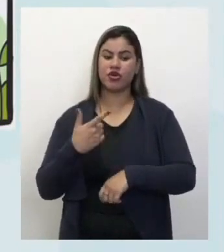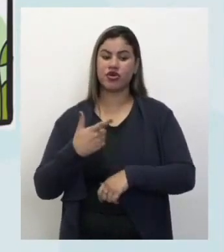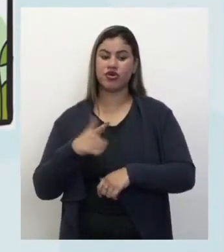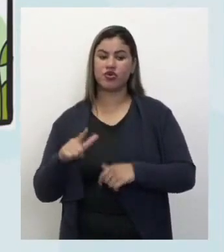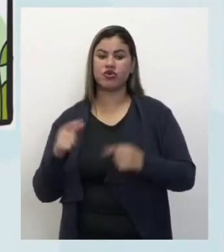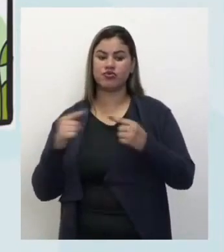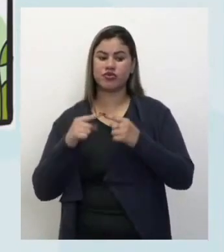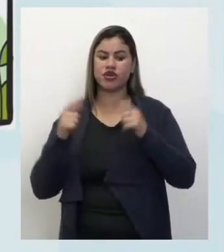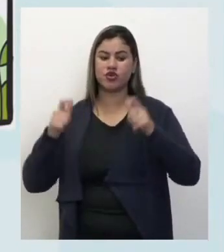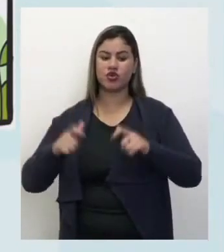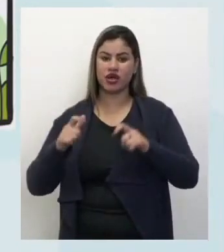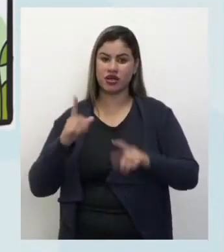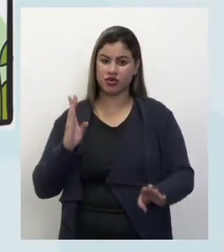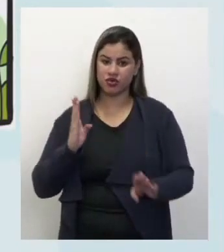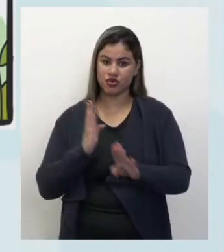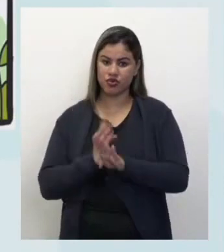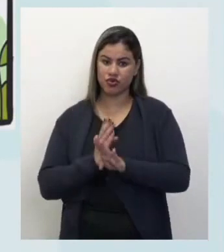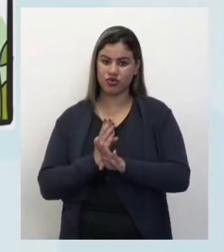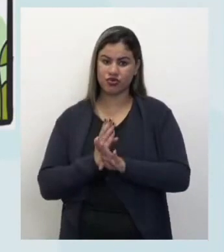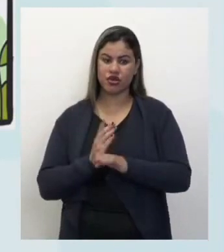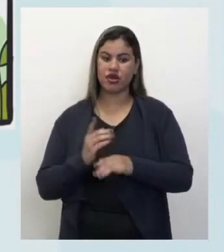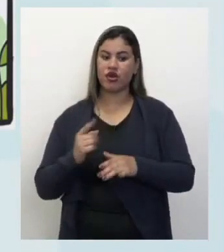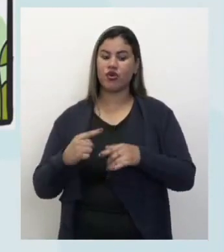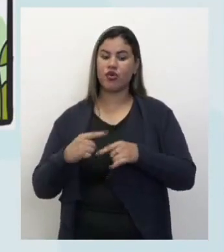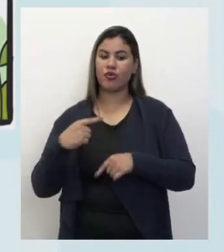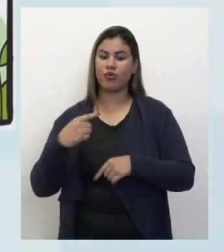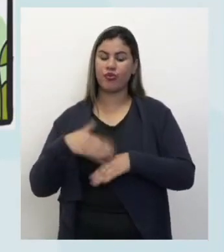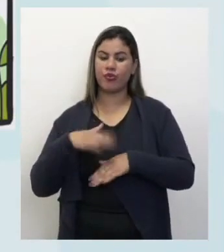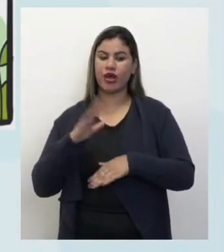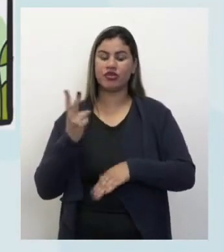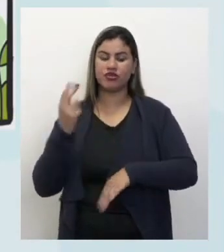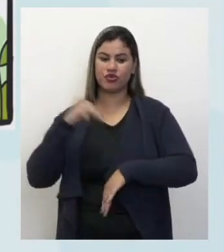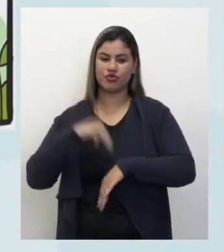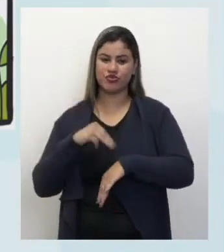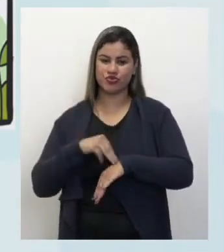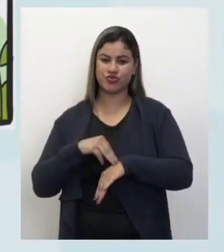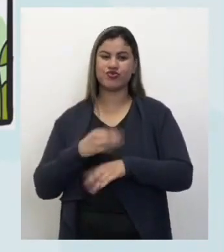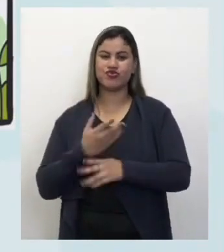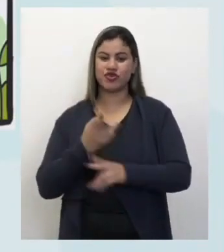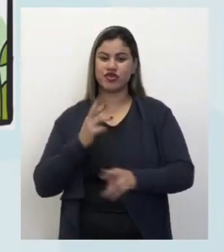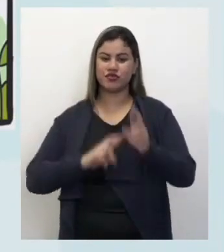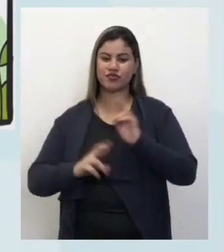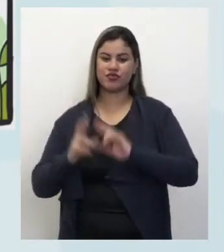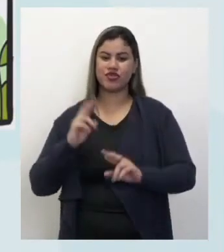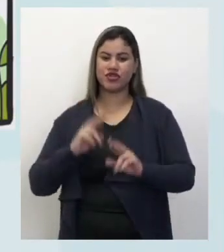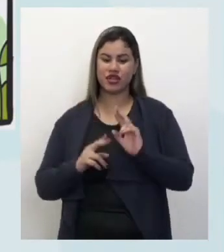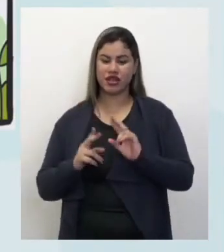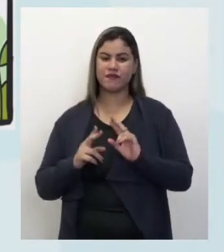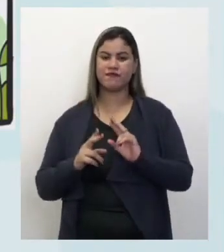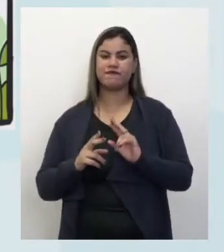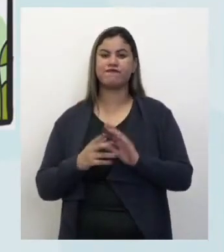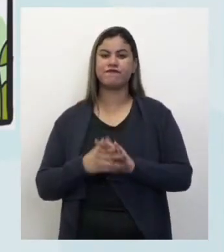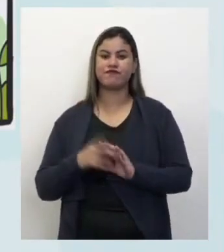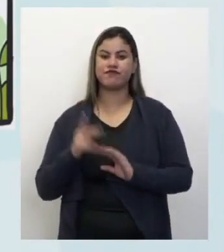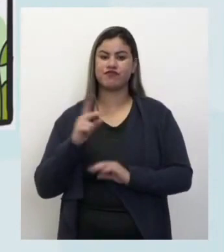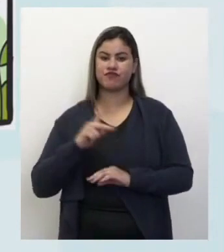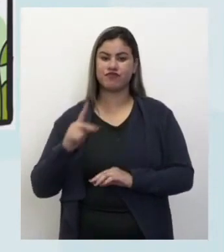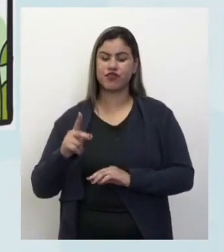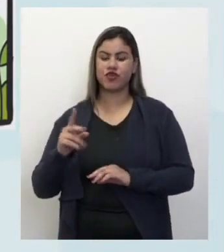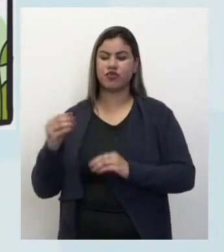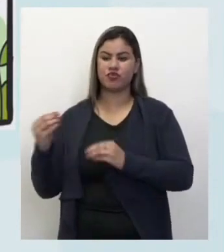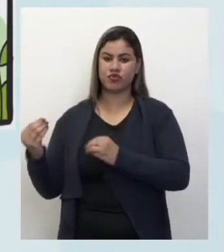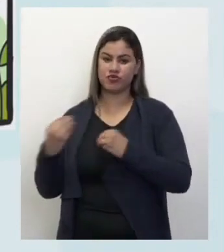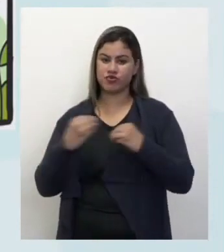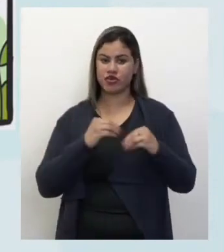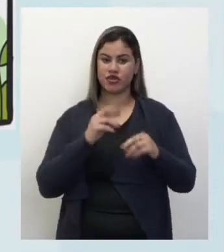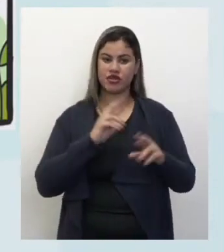indica lugar. Se vocês encontrarem mais de uma, não tem problema. Então, 2 minutos para os alunos colocarem aí, os professores vão nos passar as respostas.